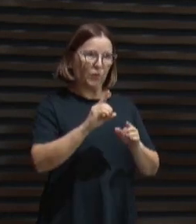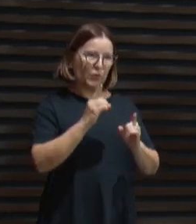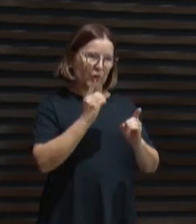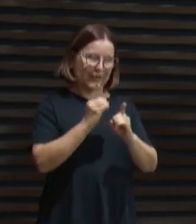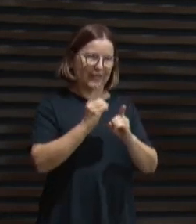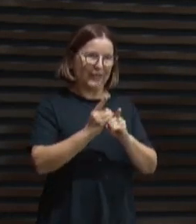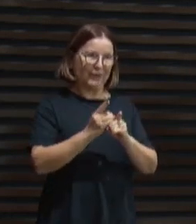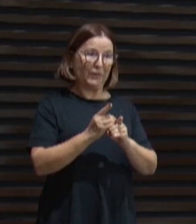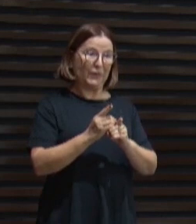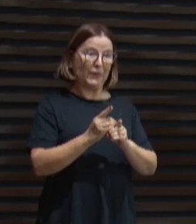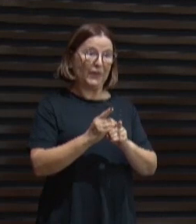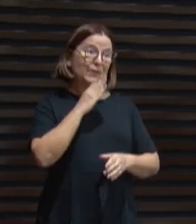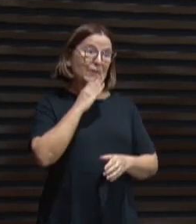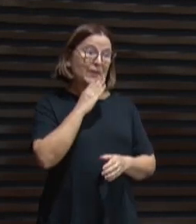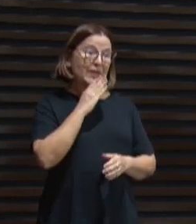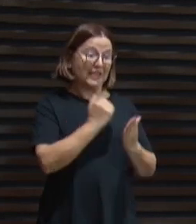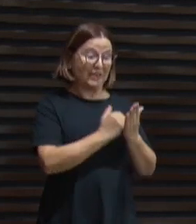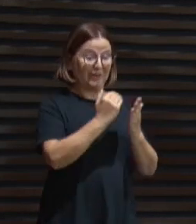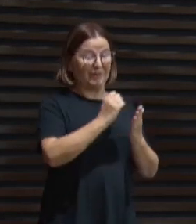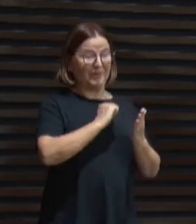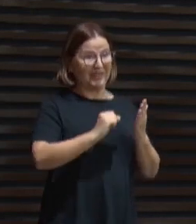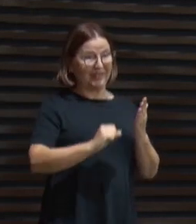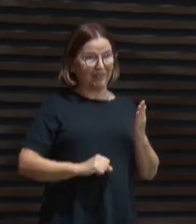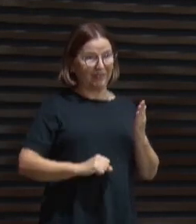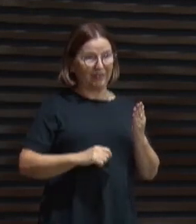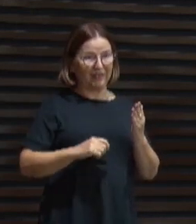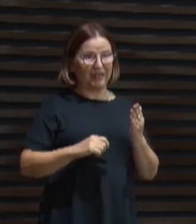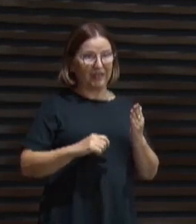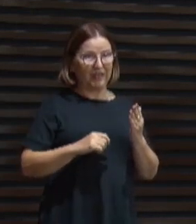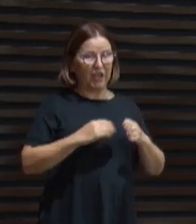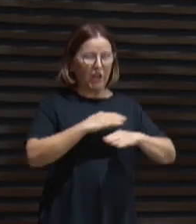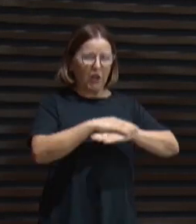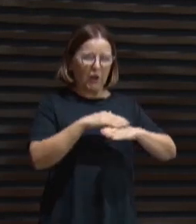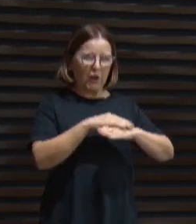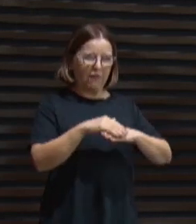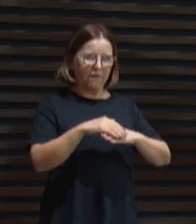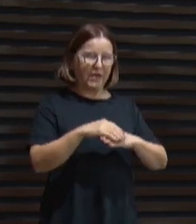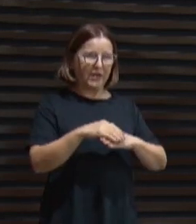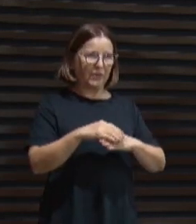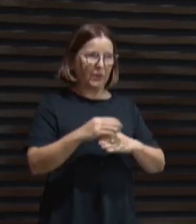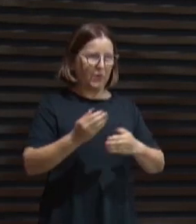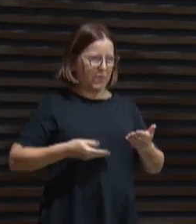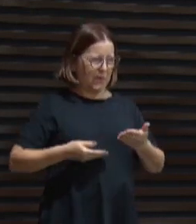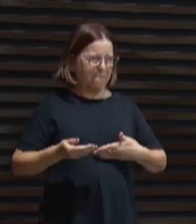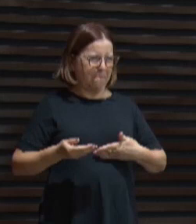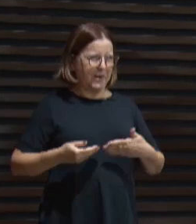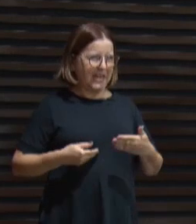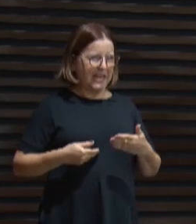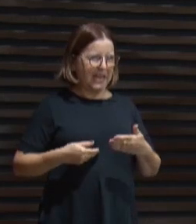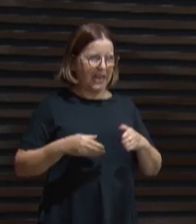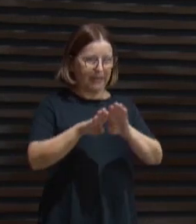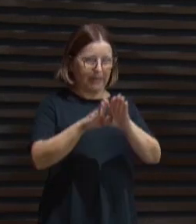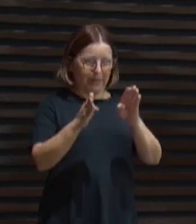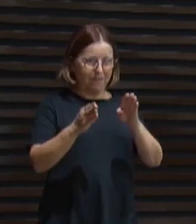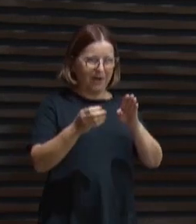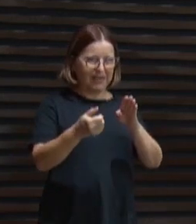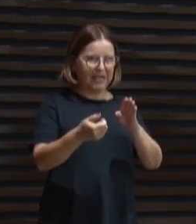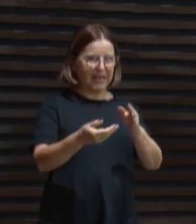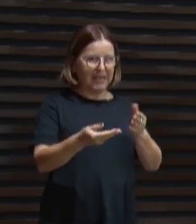era conhecido do sumo sacerdote, falou com a encarregada da porta e levou a Pedro para